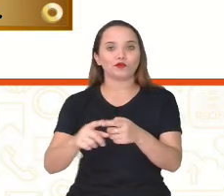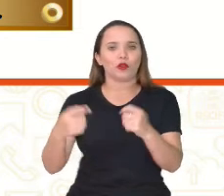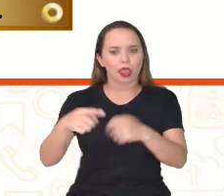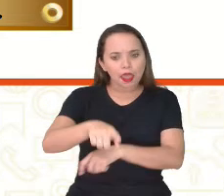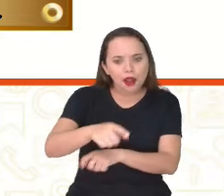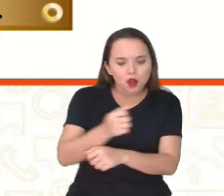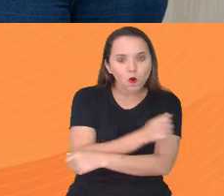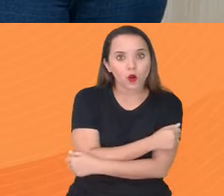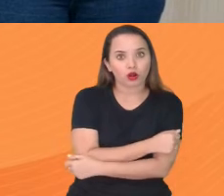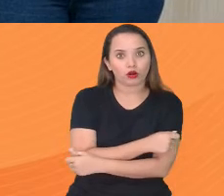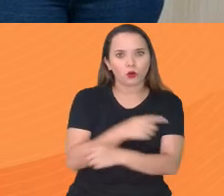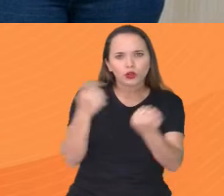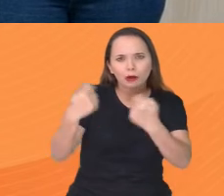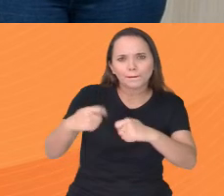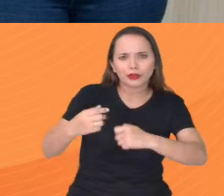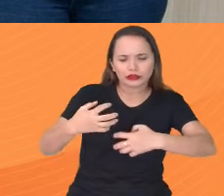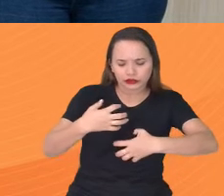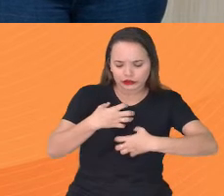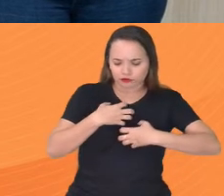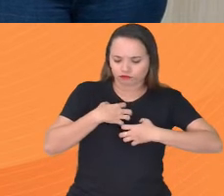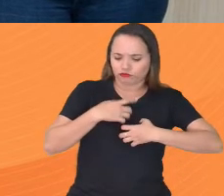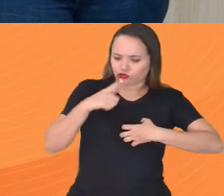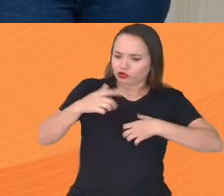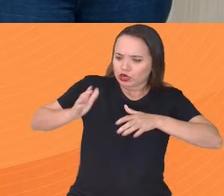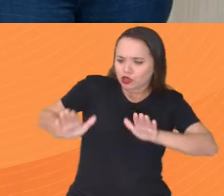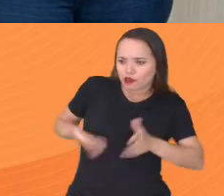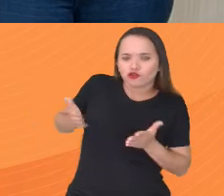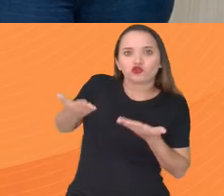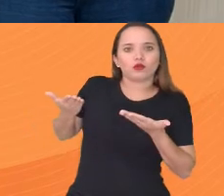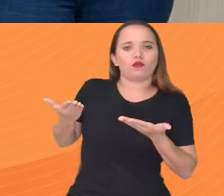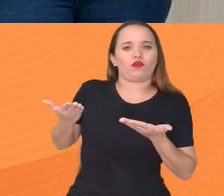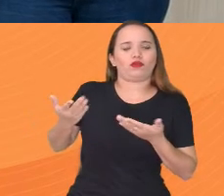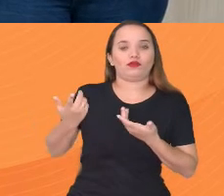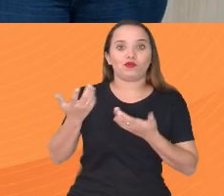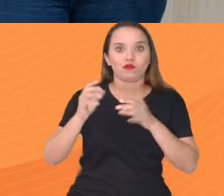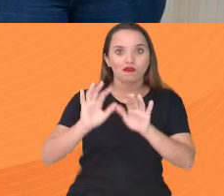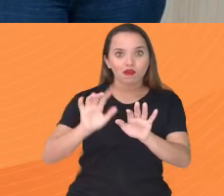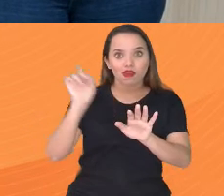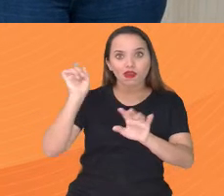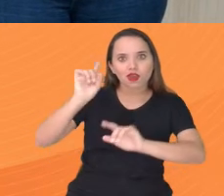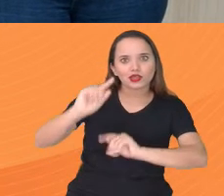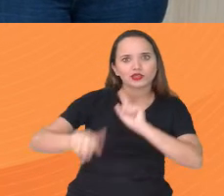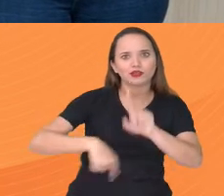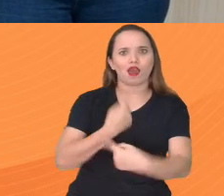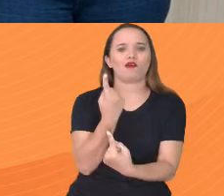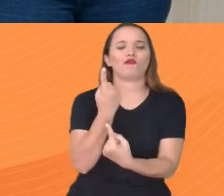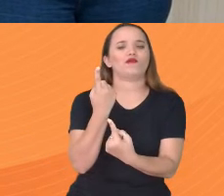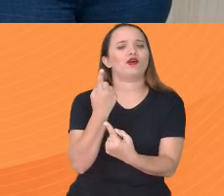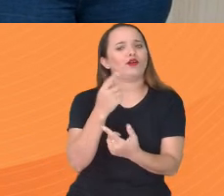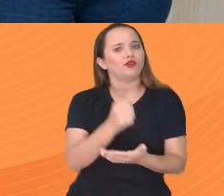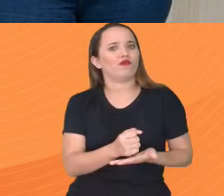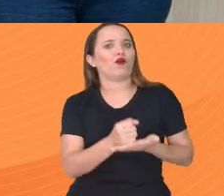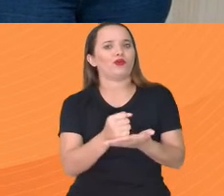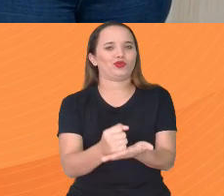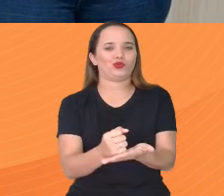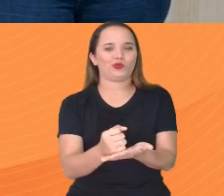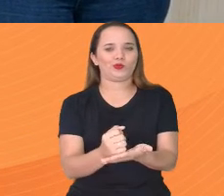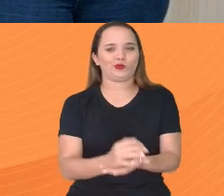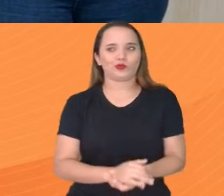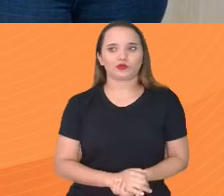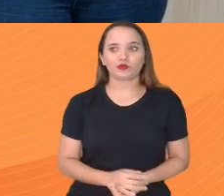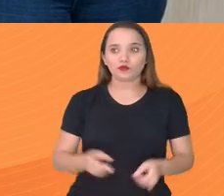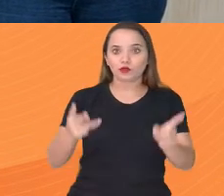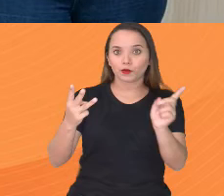sentir motivado, e esse avanço positivo vai garantir esse momento. E